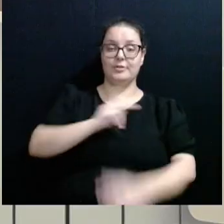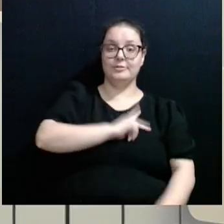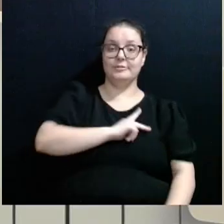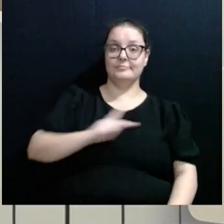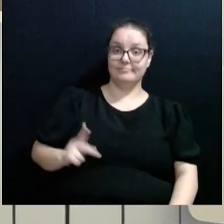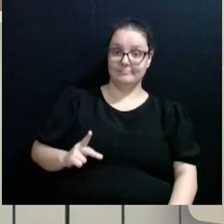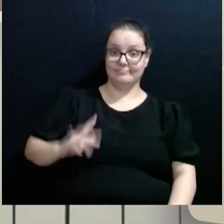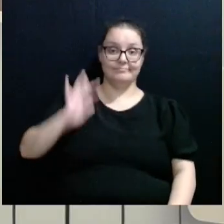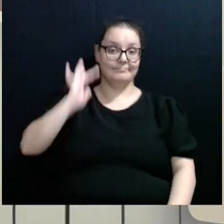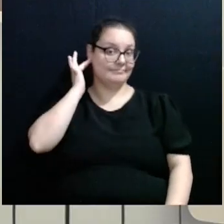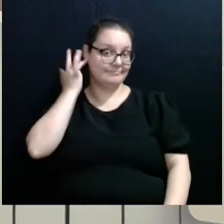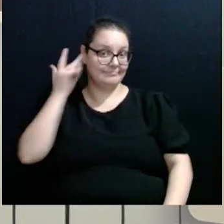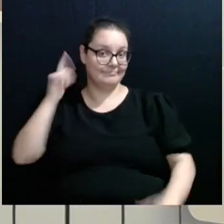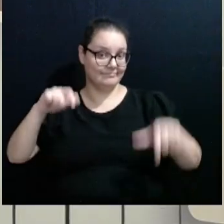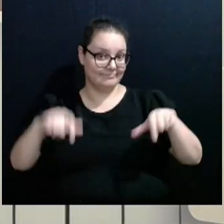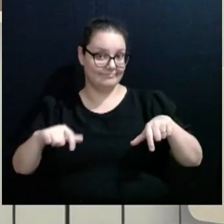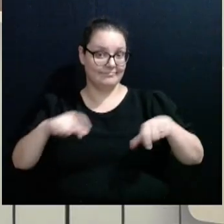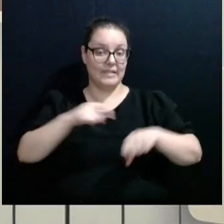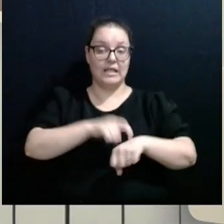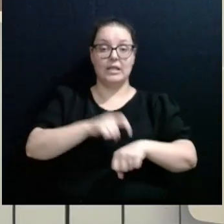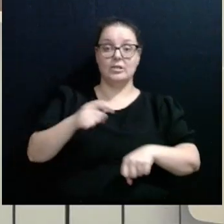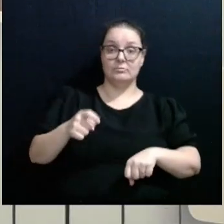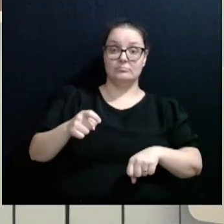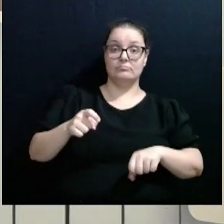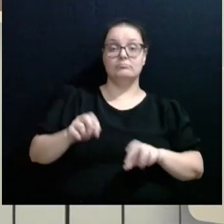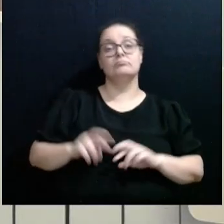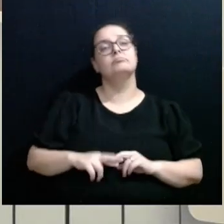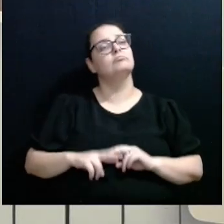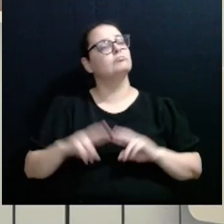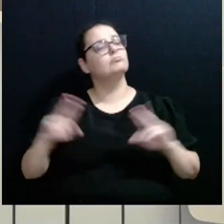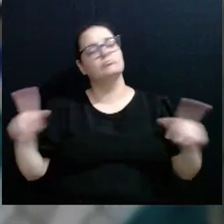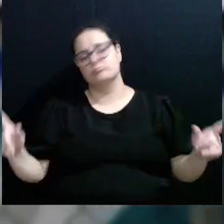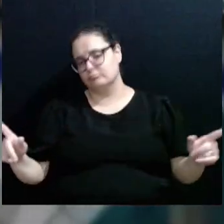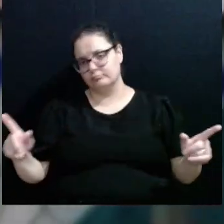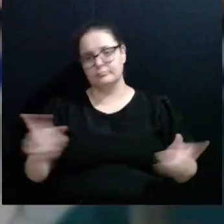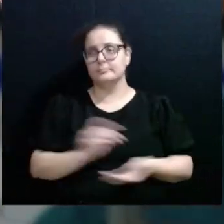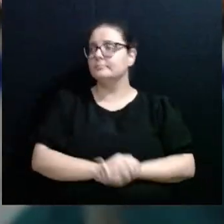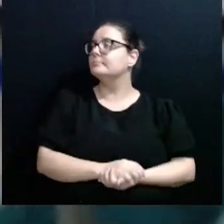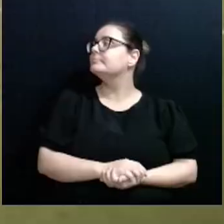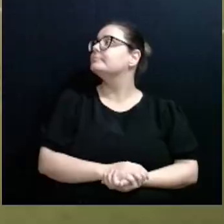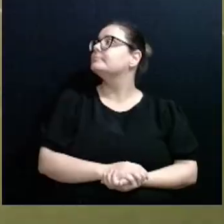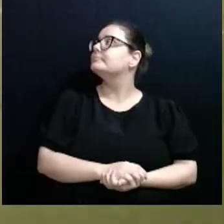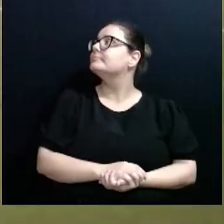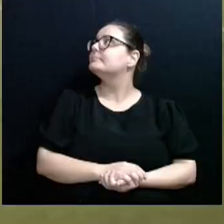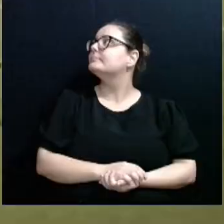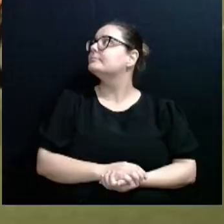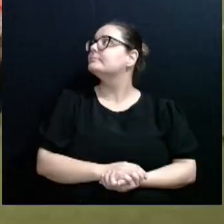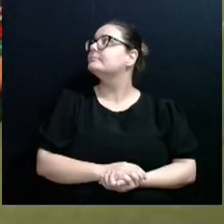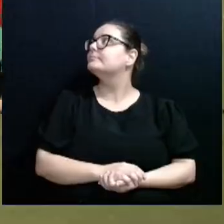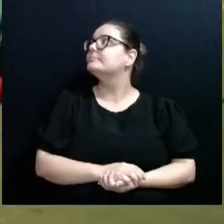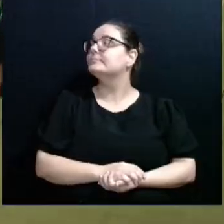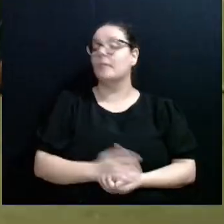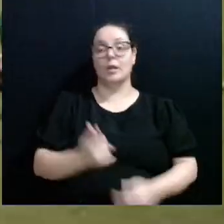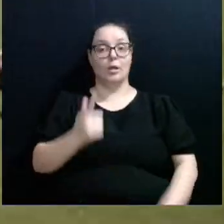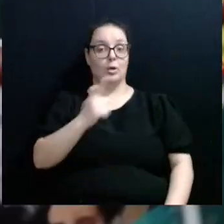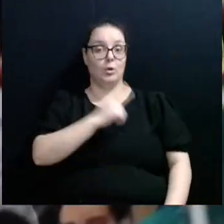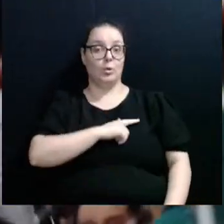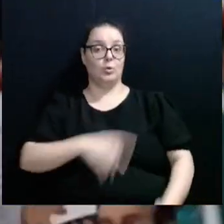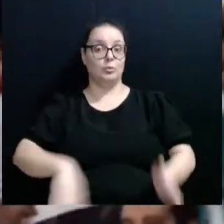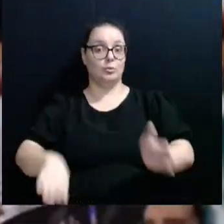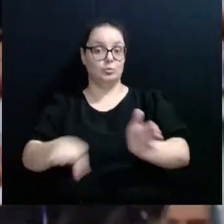em momentos completamente opostos. O mandante Guarani chega para o